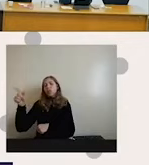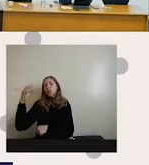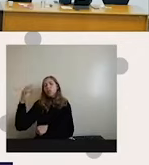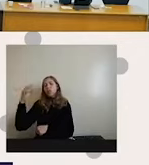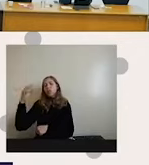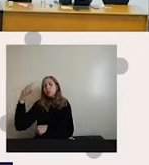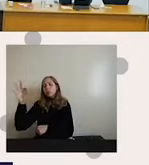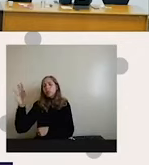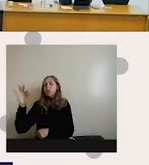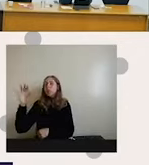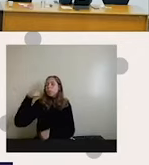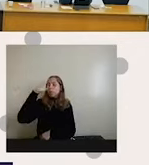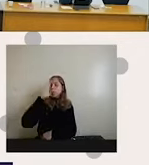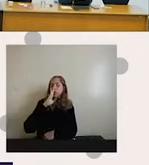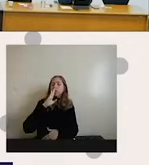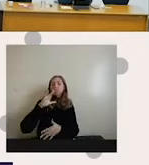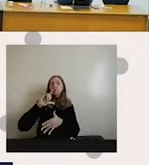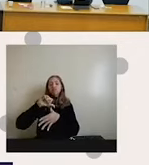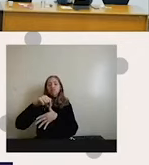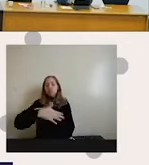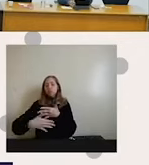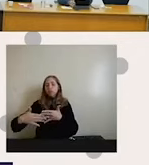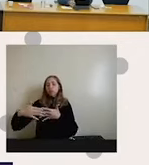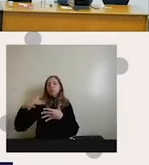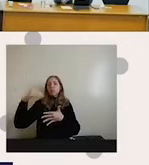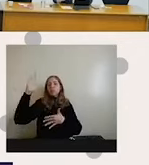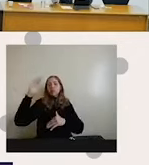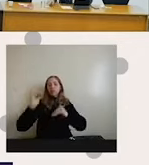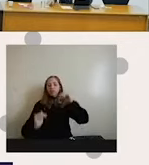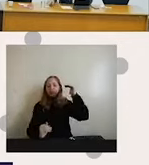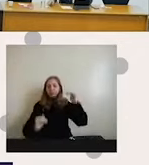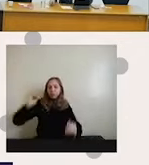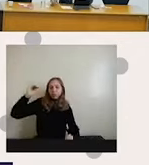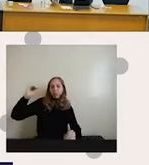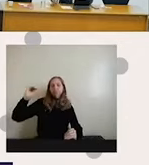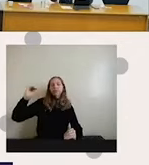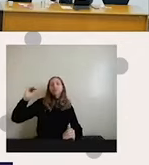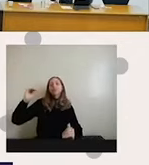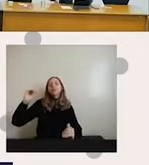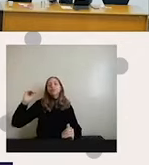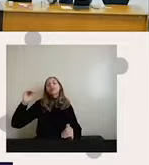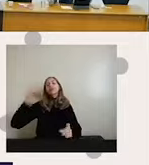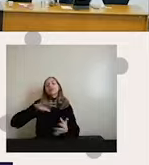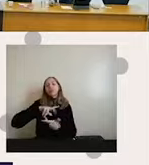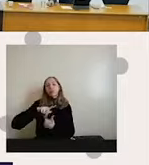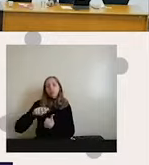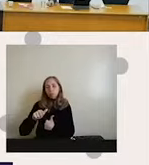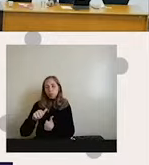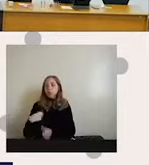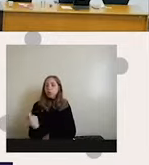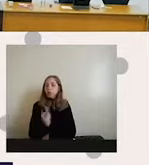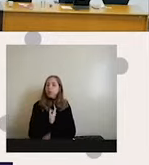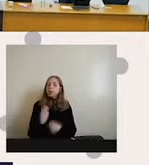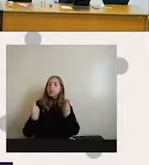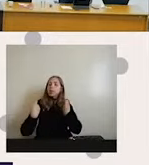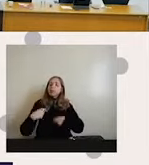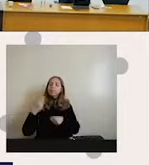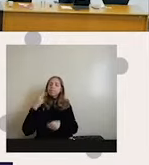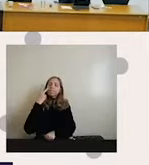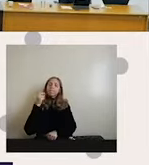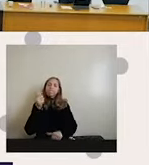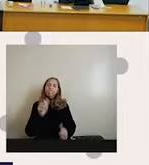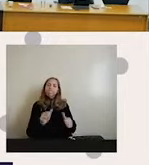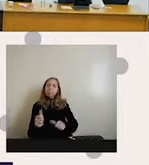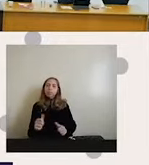Latina, a região mais desigual do mundo, né? Então, isso tem que estar nas nossas análises, no nosso entendimento. Senão, a gente fica